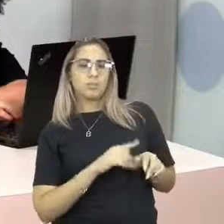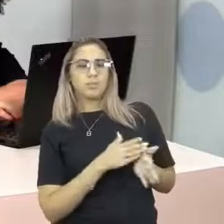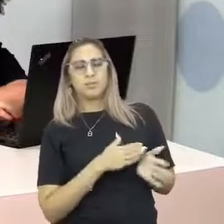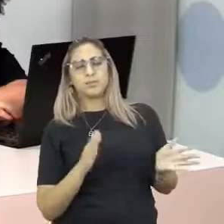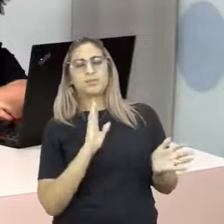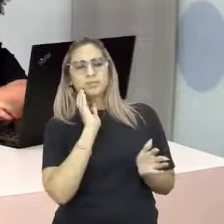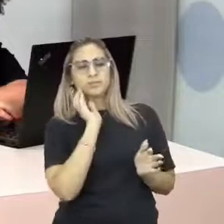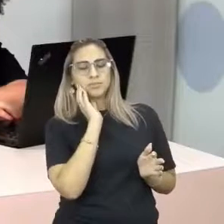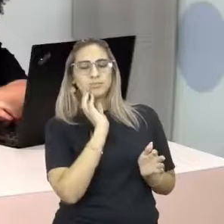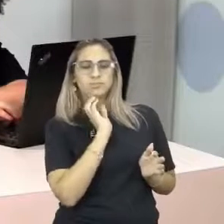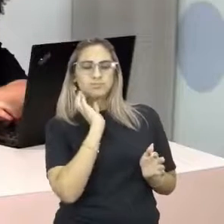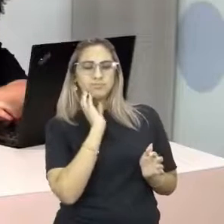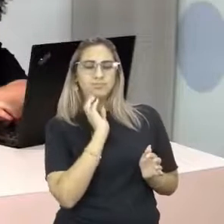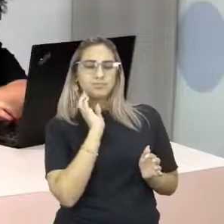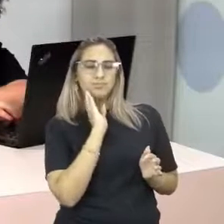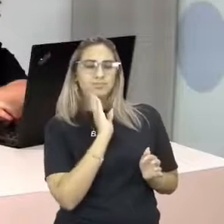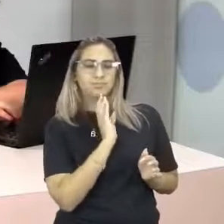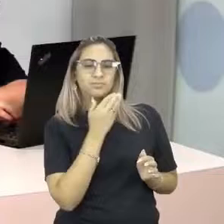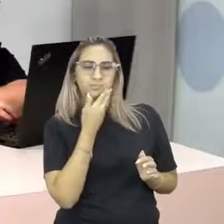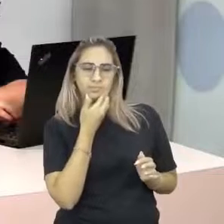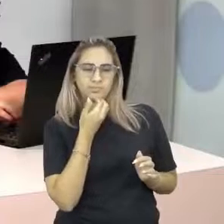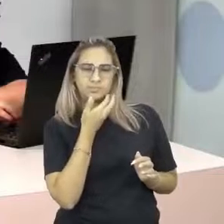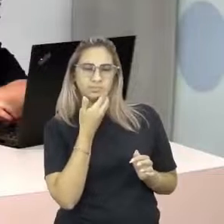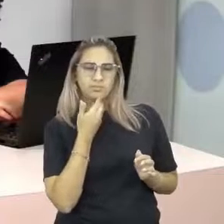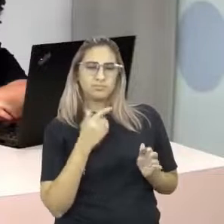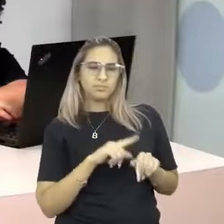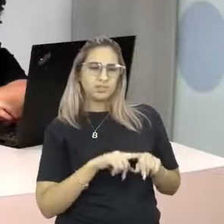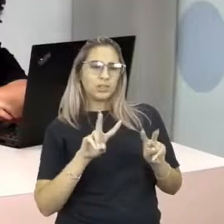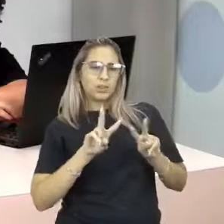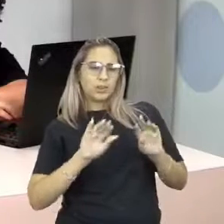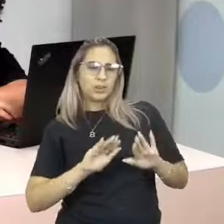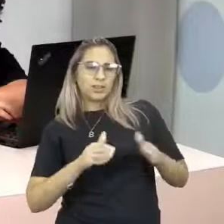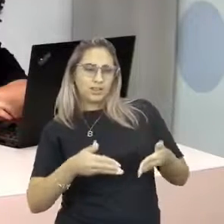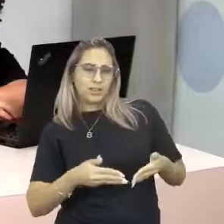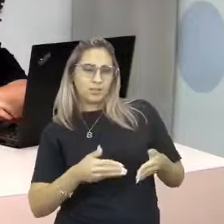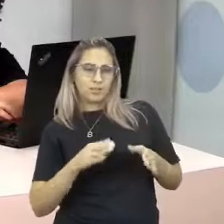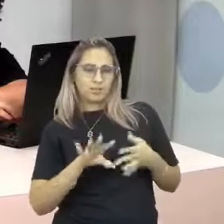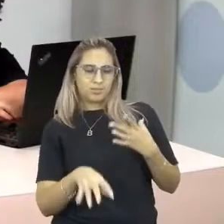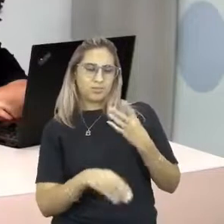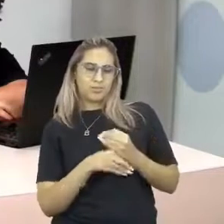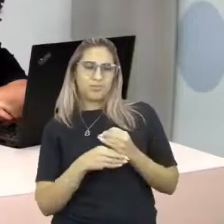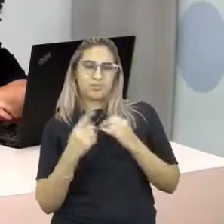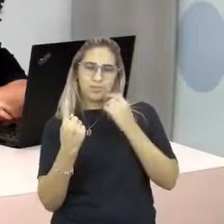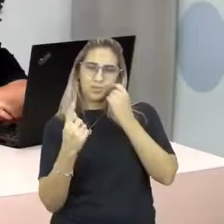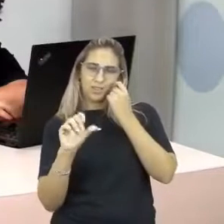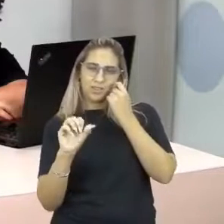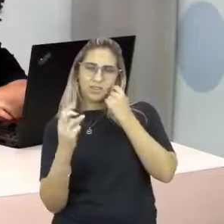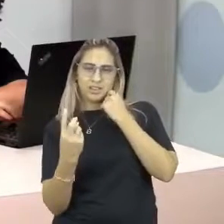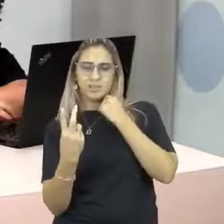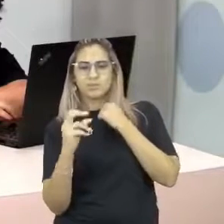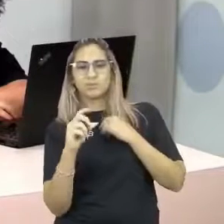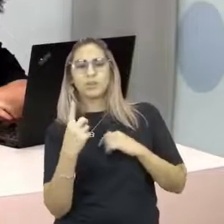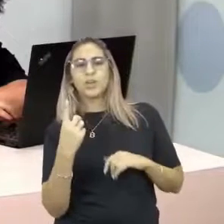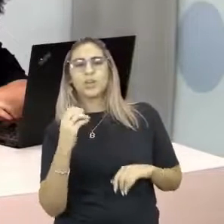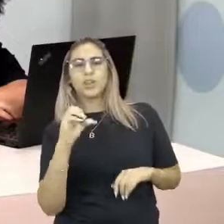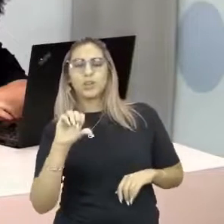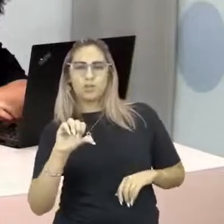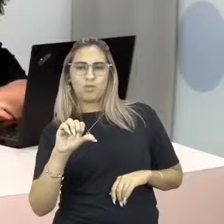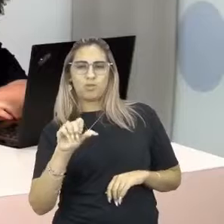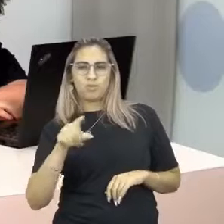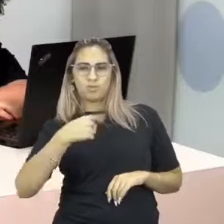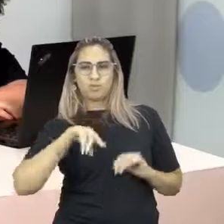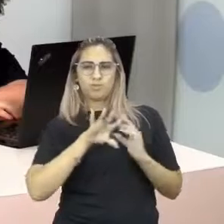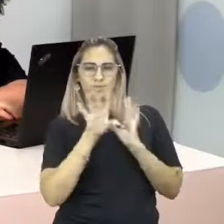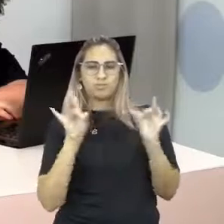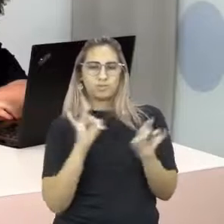como docente temporário, né? Docente contratado nos termos da Lei Complementar 1093 de 2009. Né? Só para exemplificar aqui